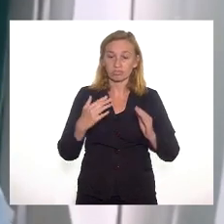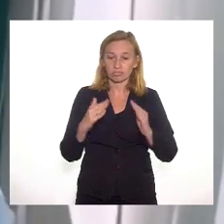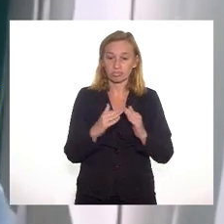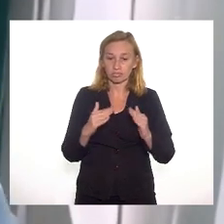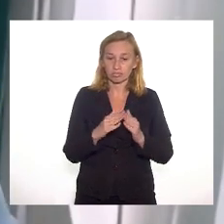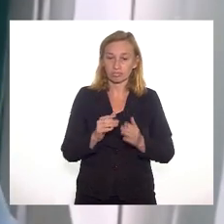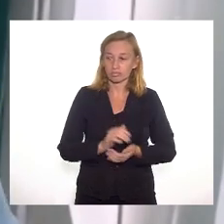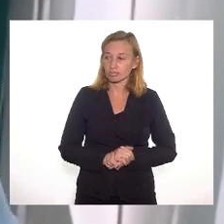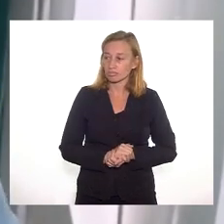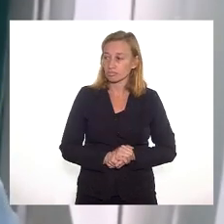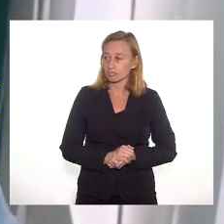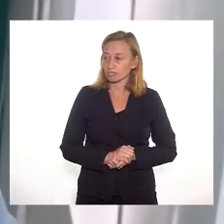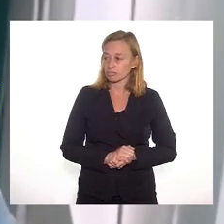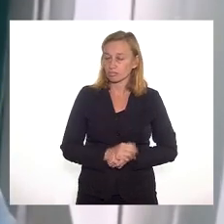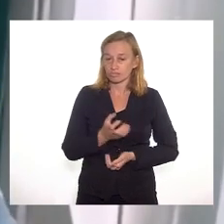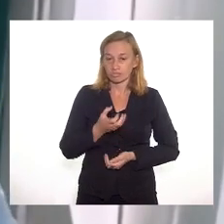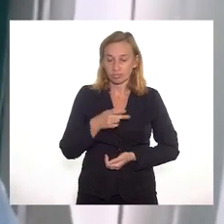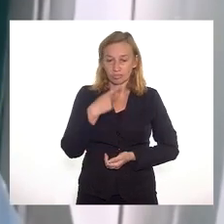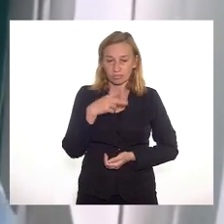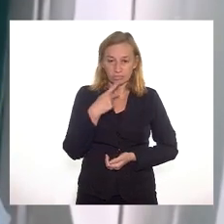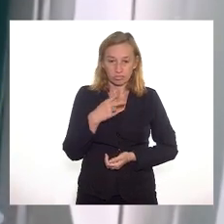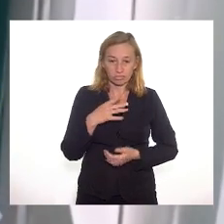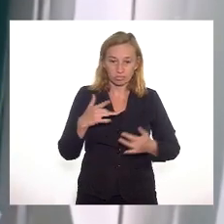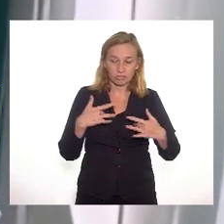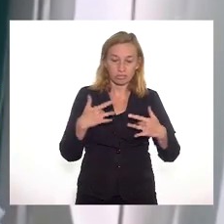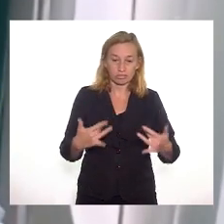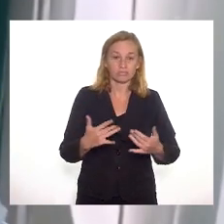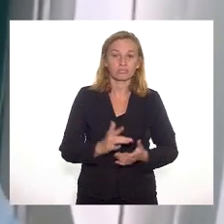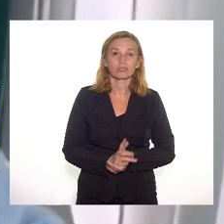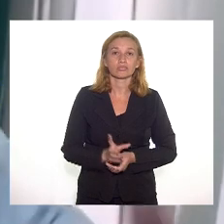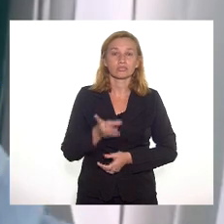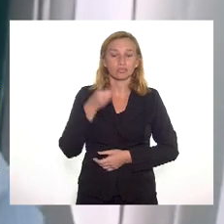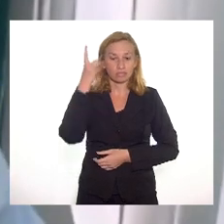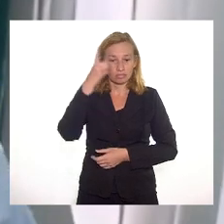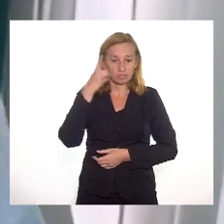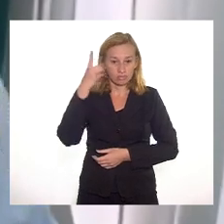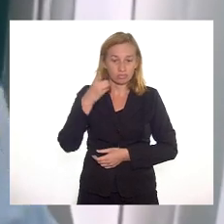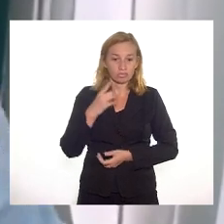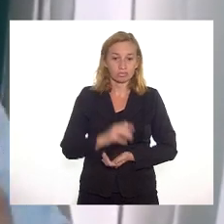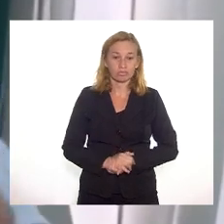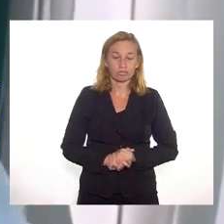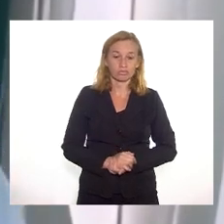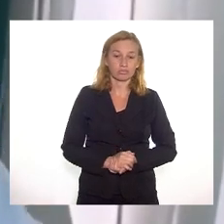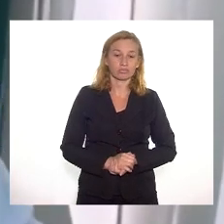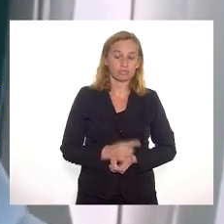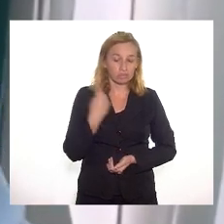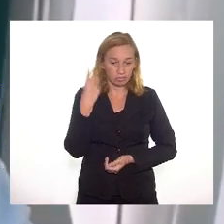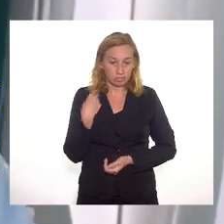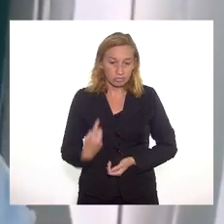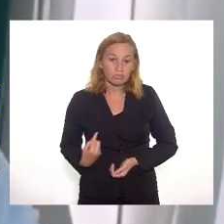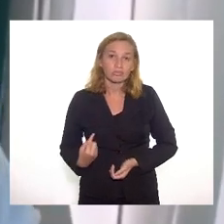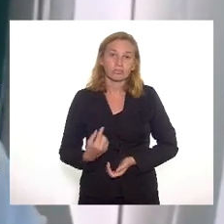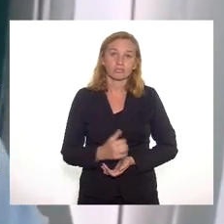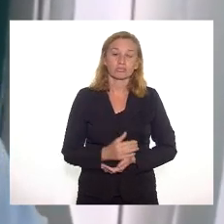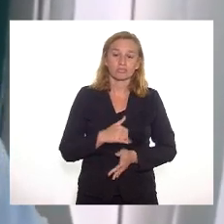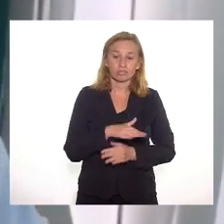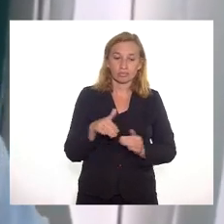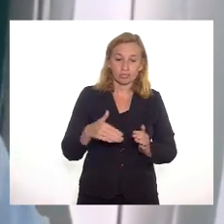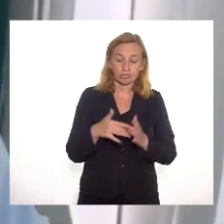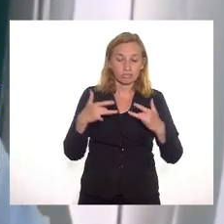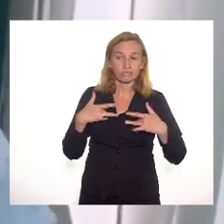fazer este registro aqui, me solidarizar, dizer que a Dani tem, ela já sabe disso, mas eu falo publicamente, toda a